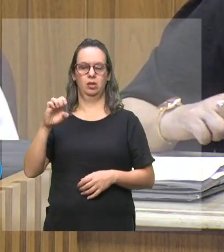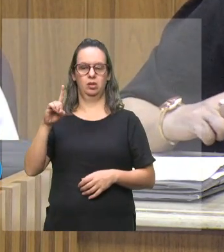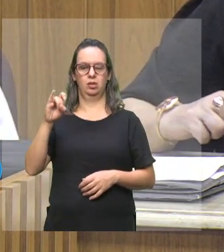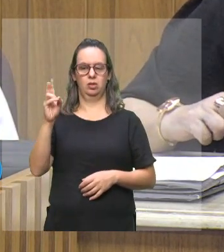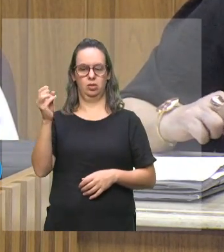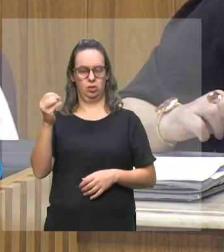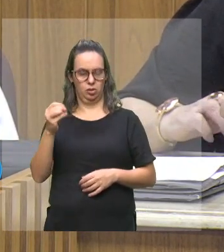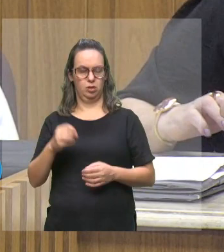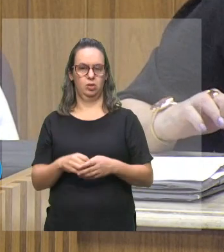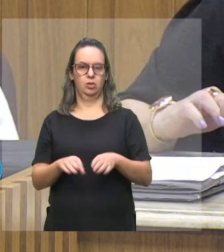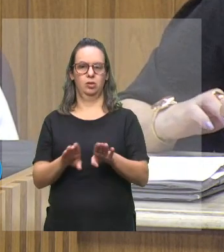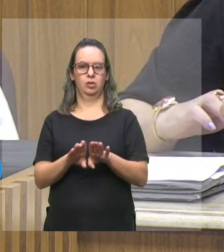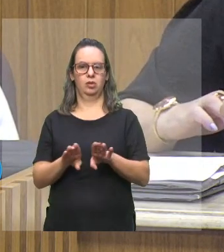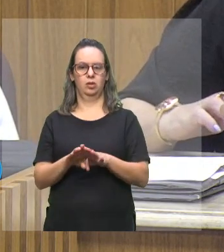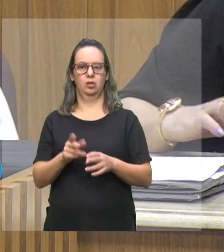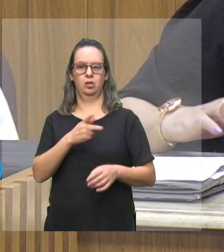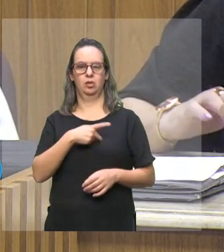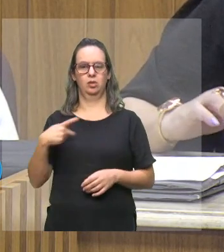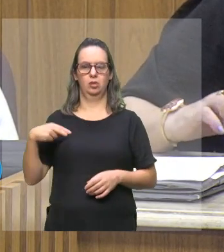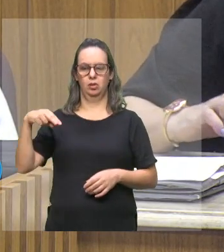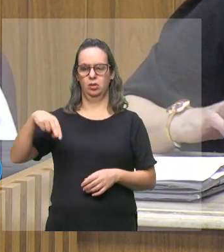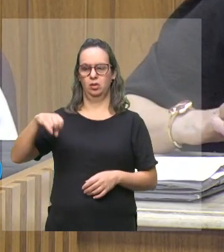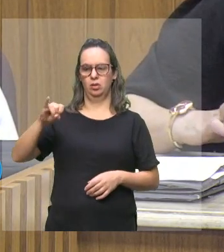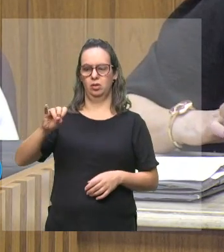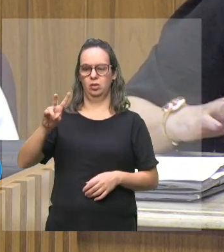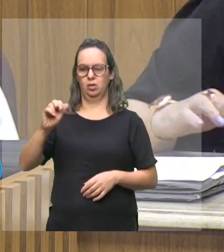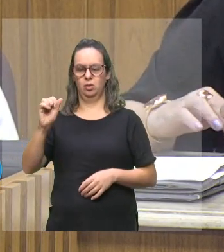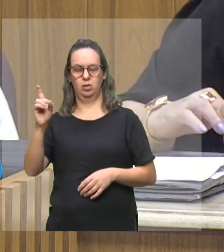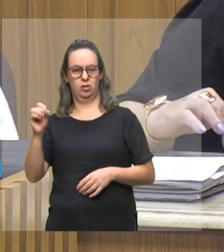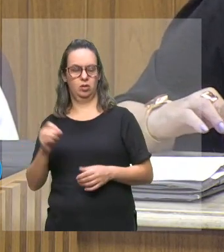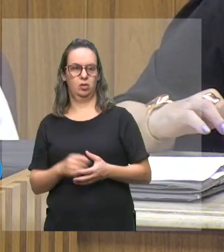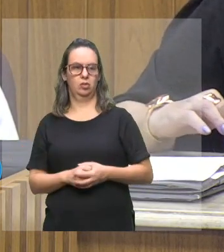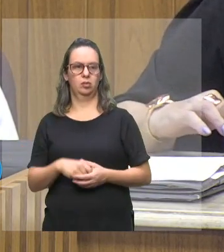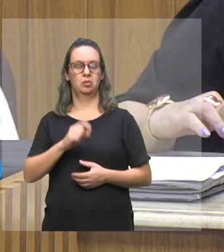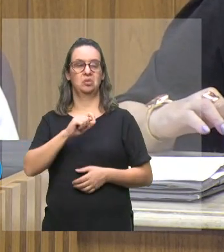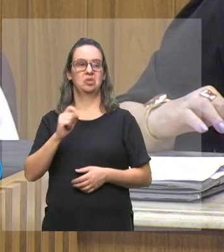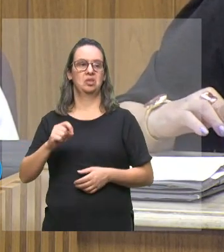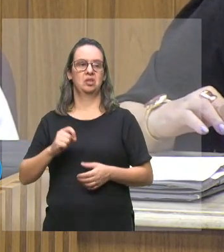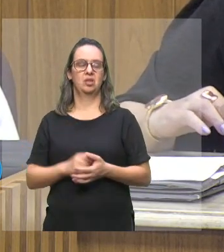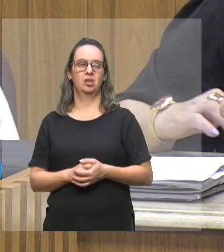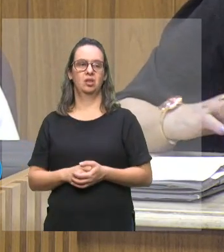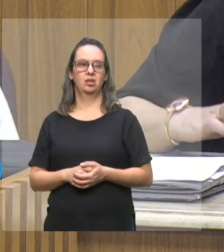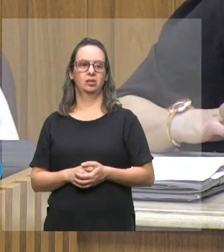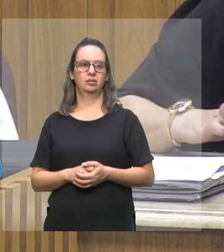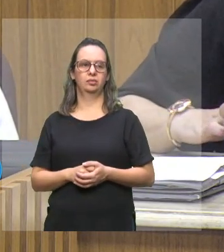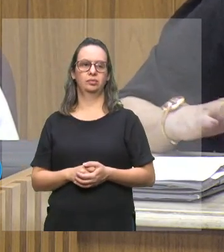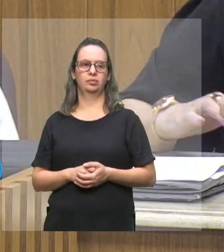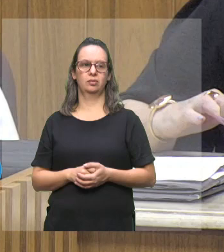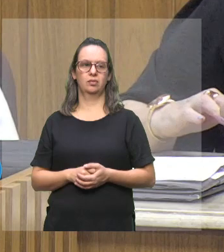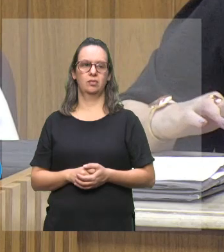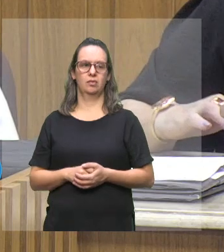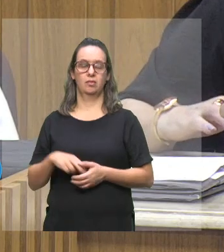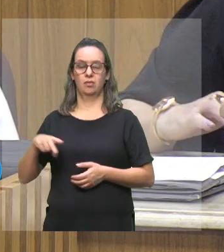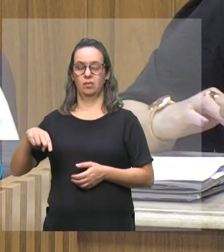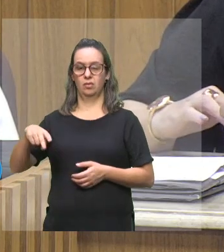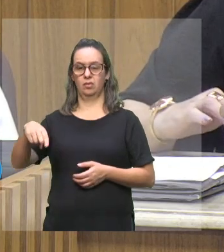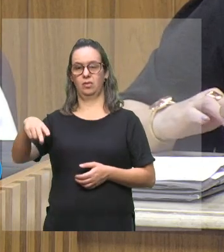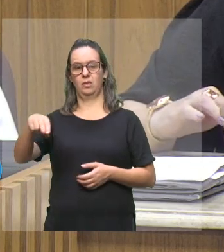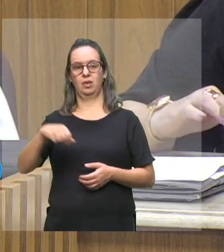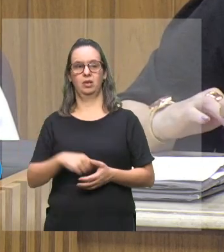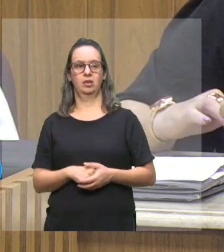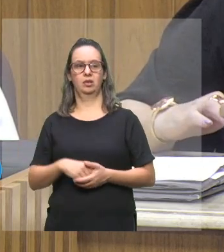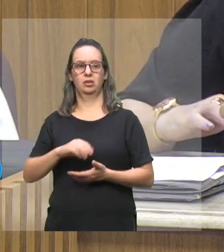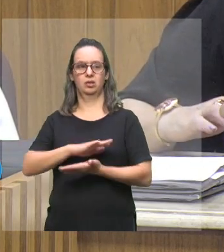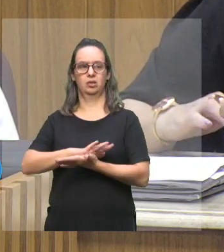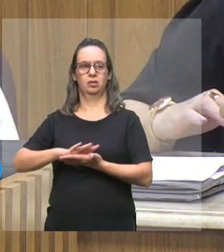pela Vila Progresso, é um outro bairro, não é? A gente pode até falar em aumento de valor imobiliário ali já. Existe uma